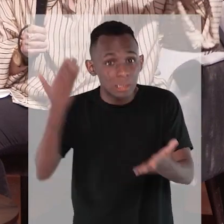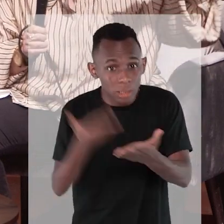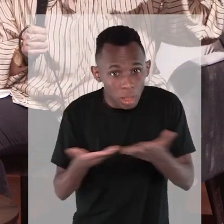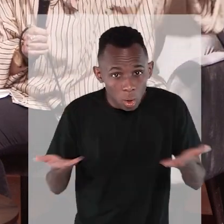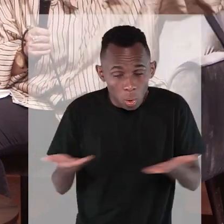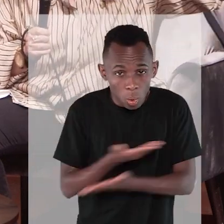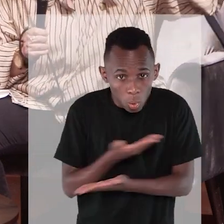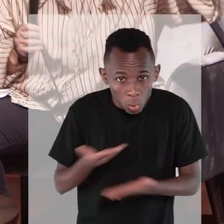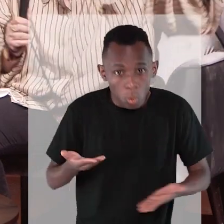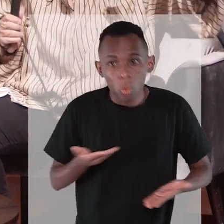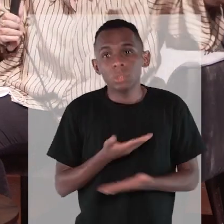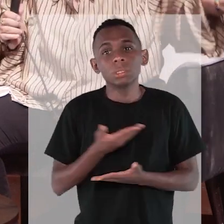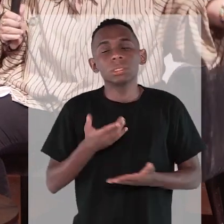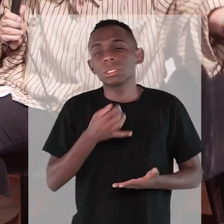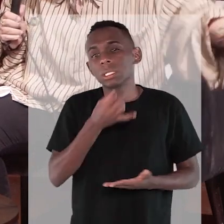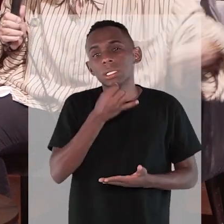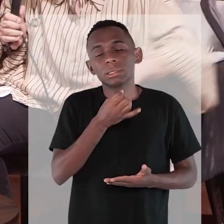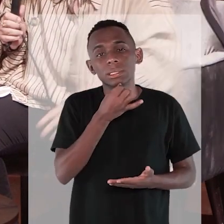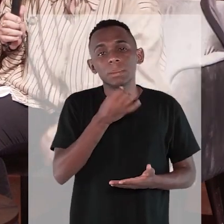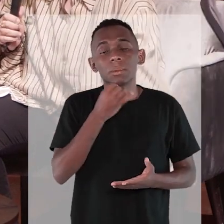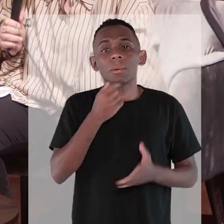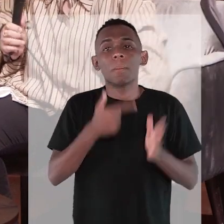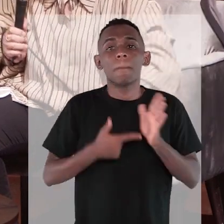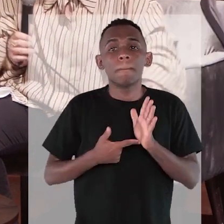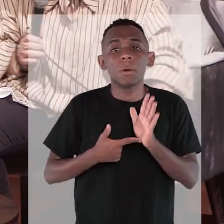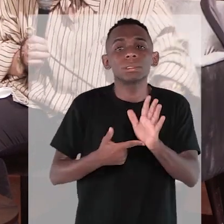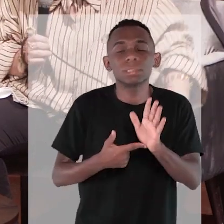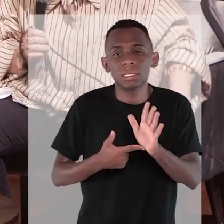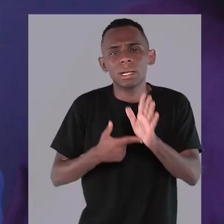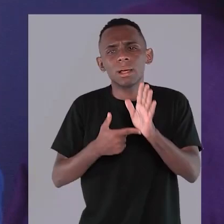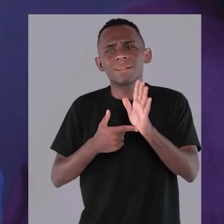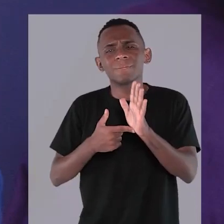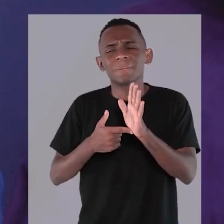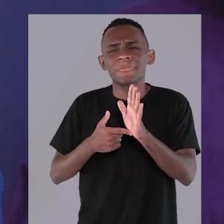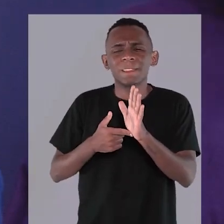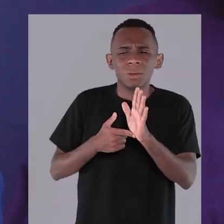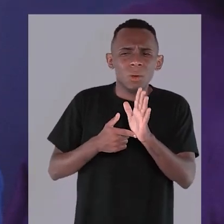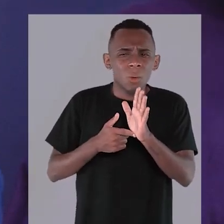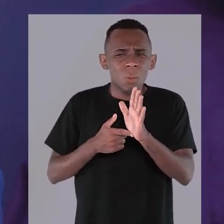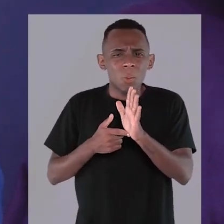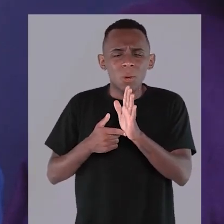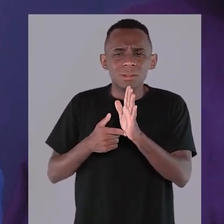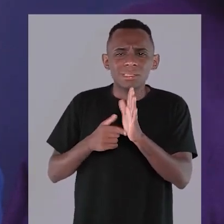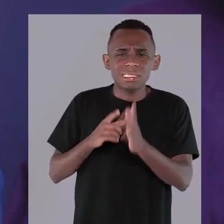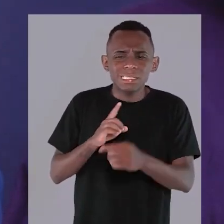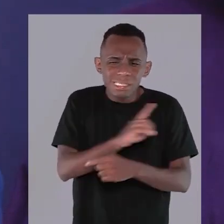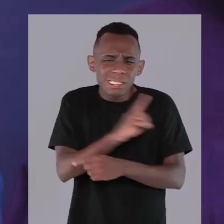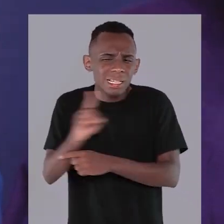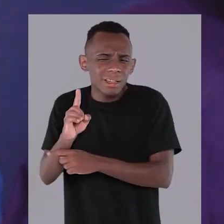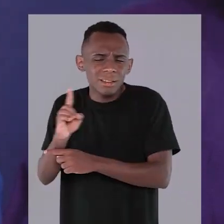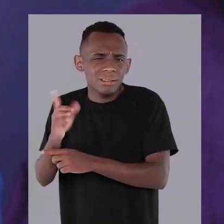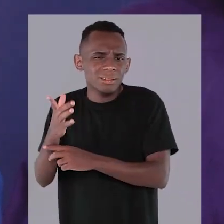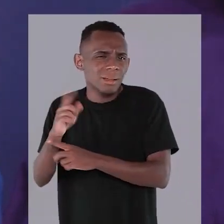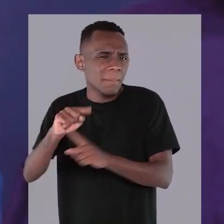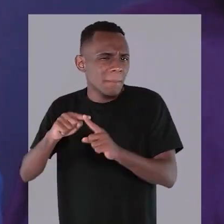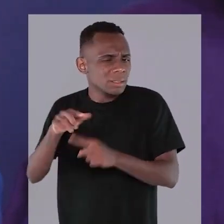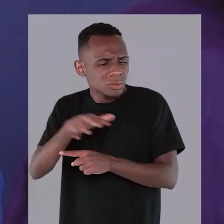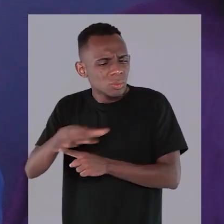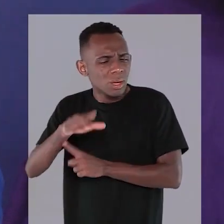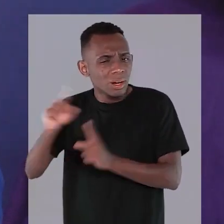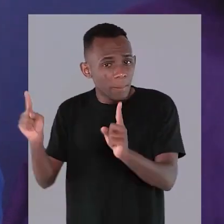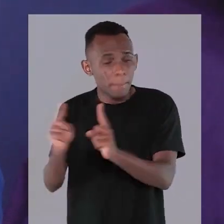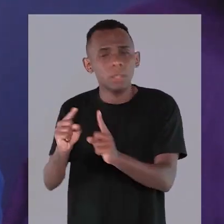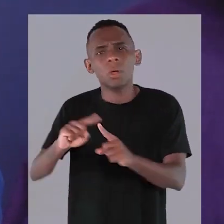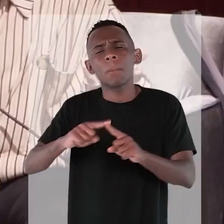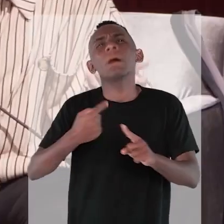de alguém que está na extrema periferia da direita, né? Mas aí, quando eu fui estudar, fui